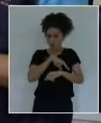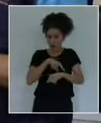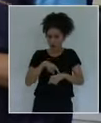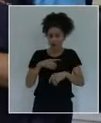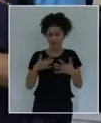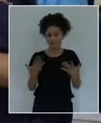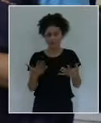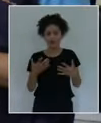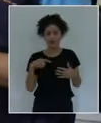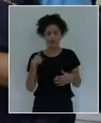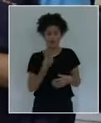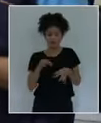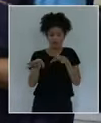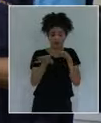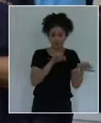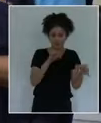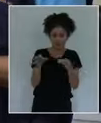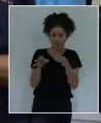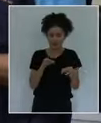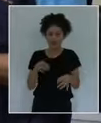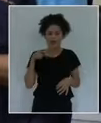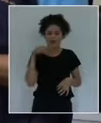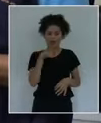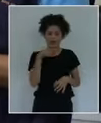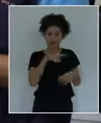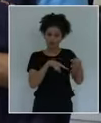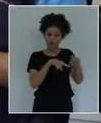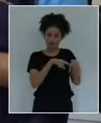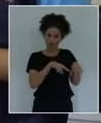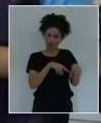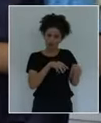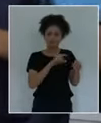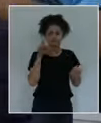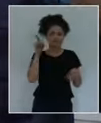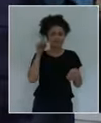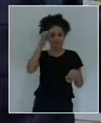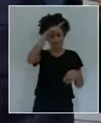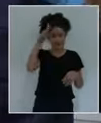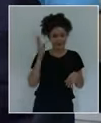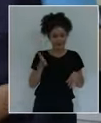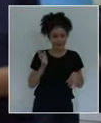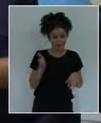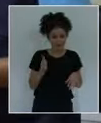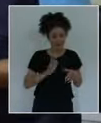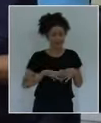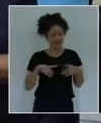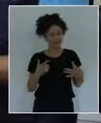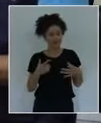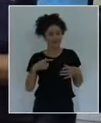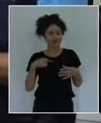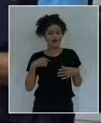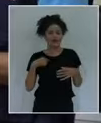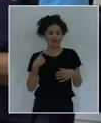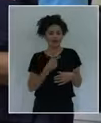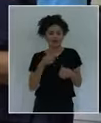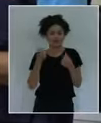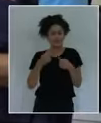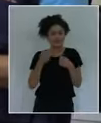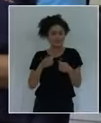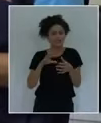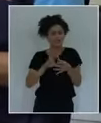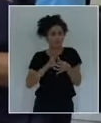maior. E ele já está lá na prefeitura e só falta a gente pegar os técnicos e a autorização do responsável pelo motel, que ainda